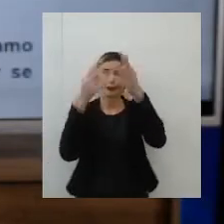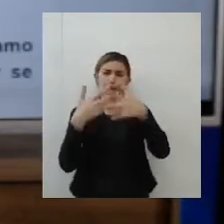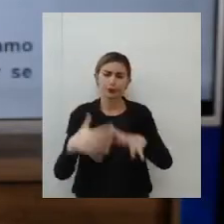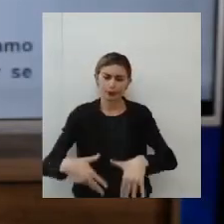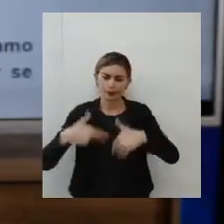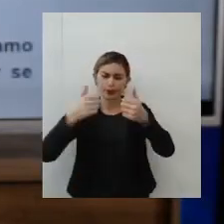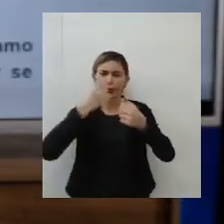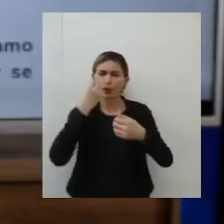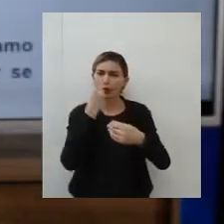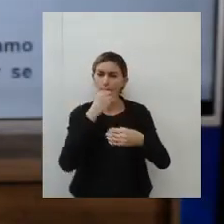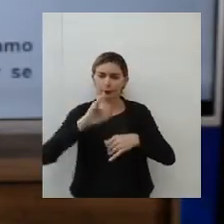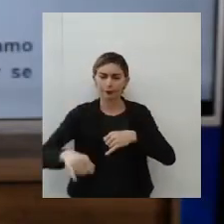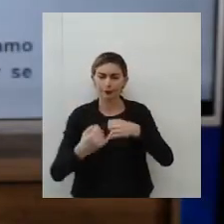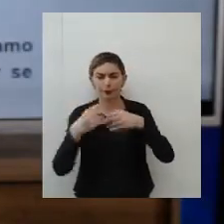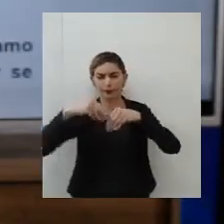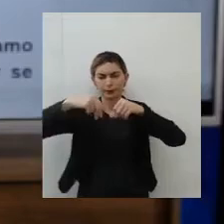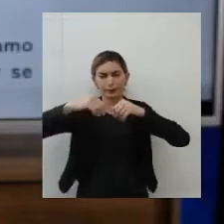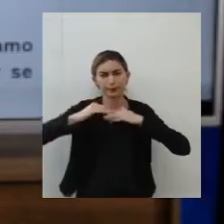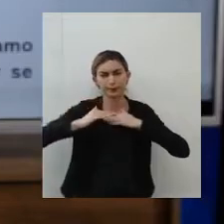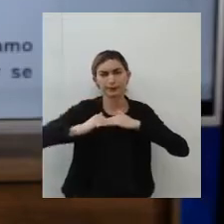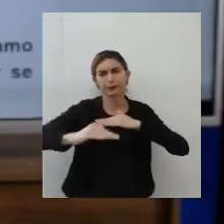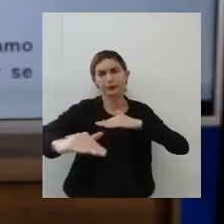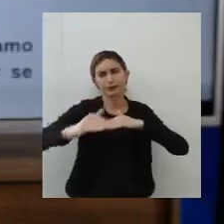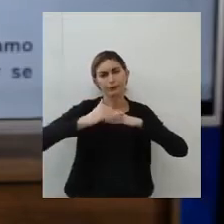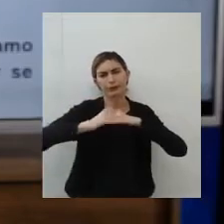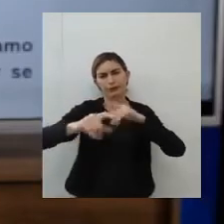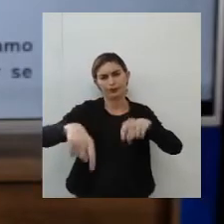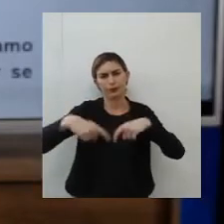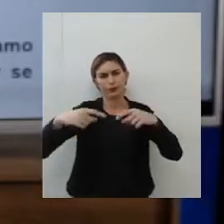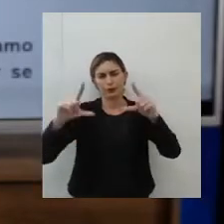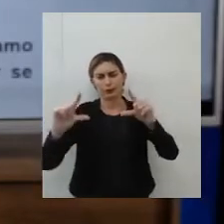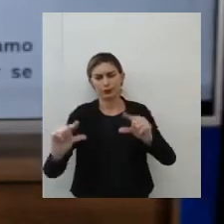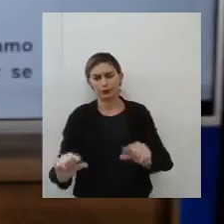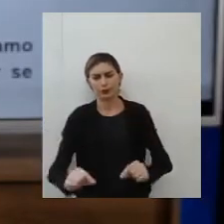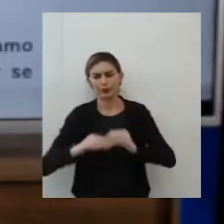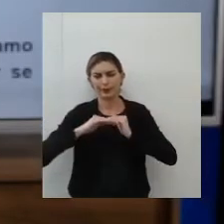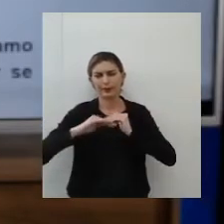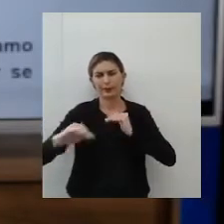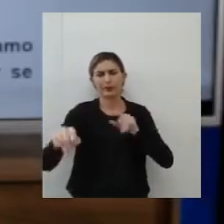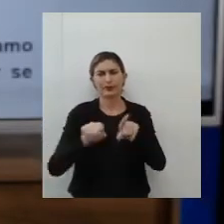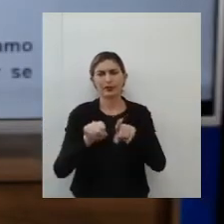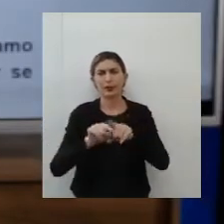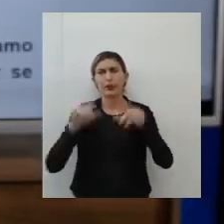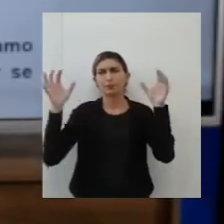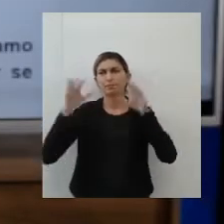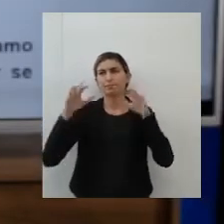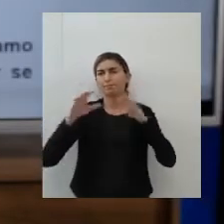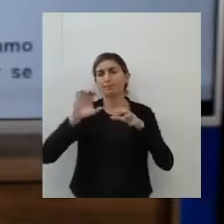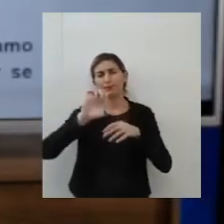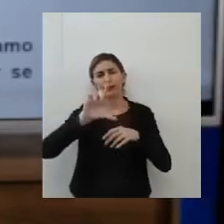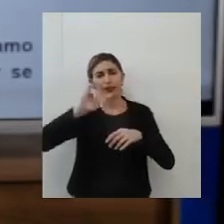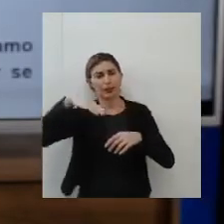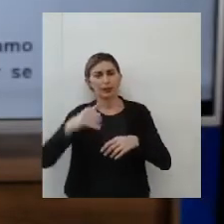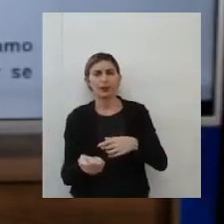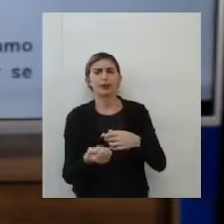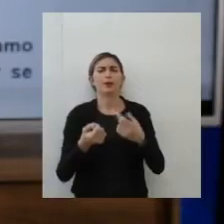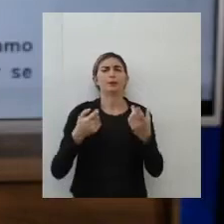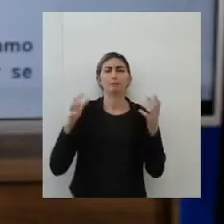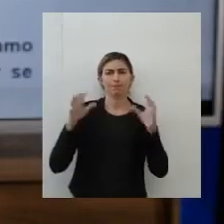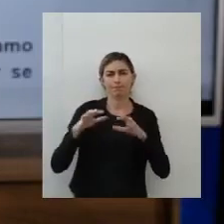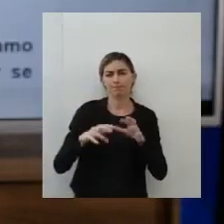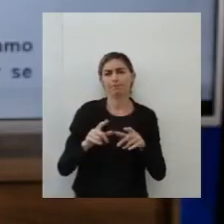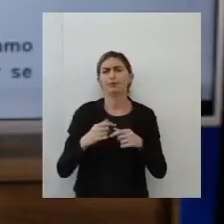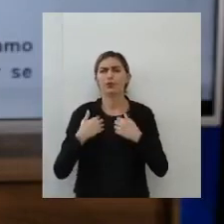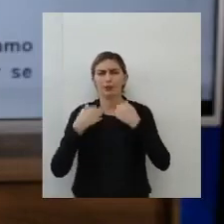de aproveitamento do solo, da agricultura, esgotamento do solo e as questões climáticas que eu já tratei no decorrer da